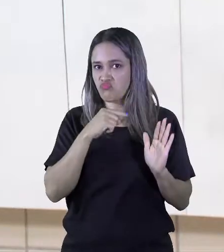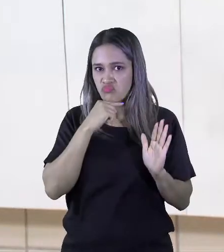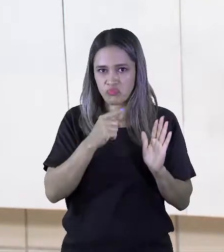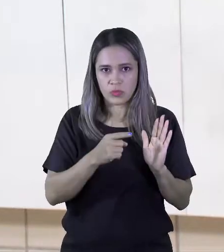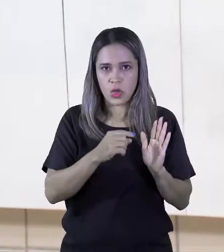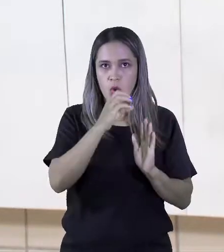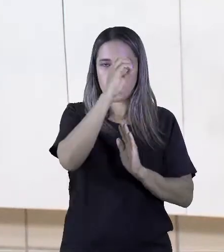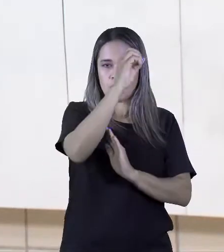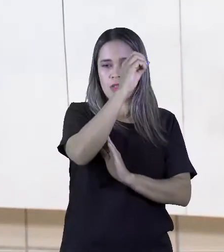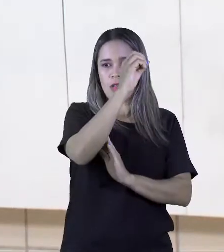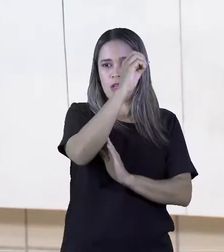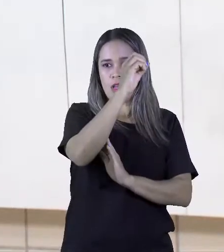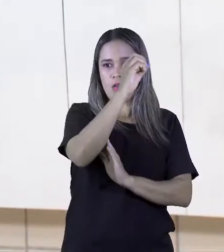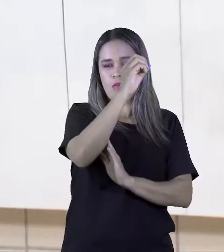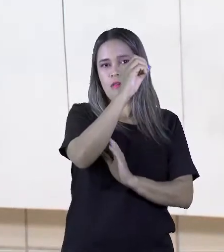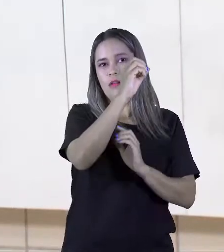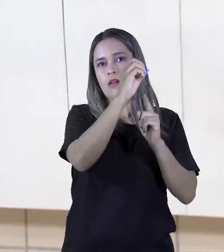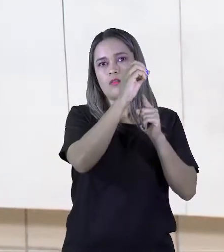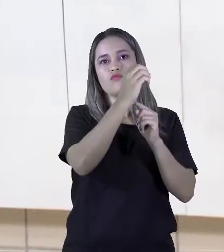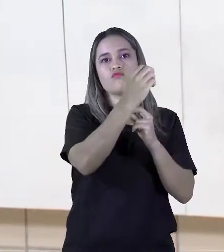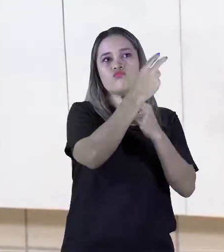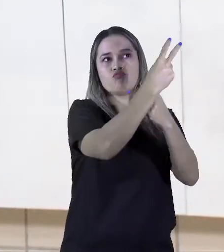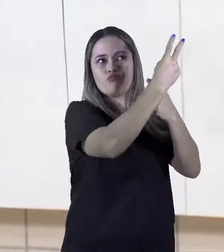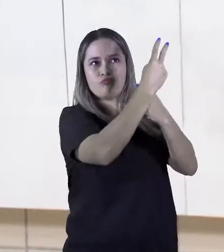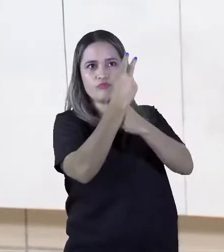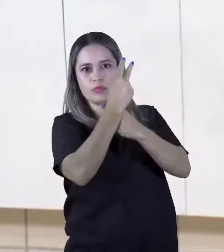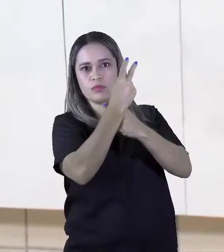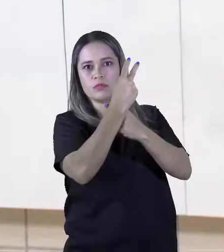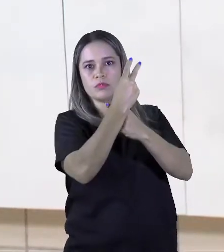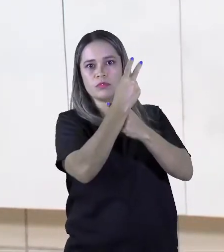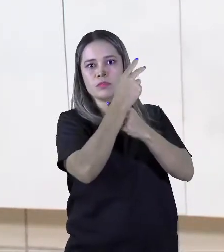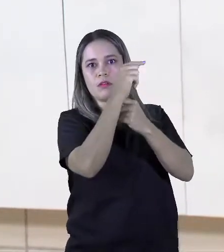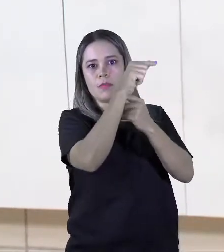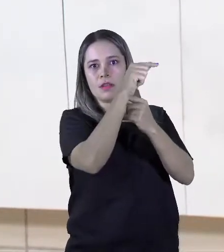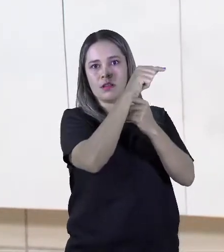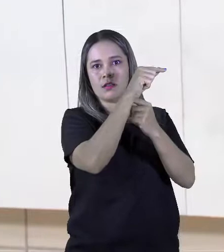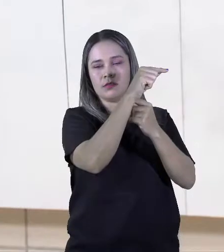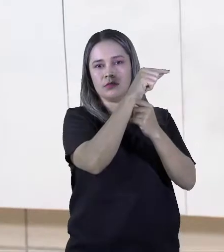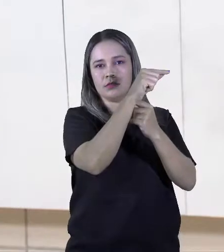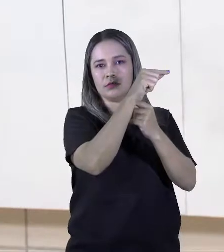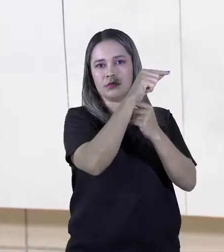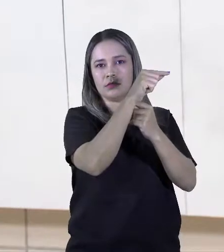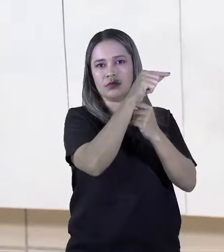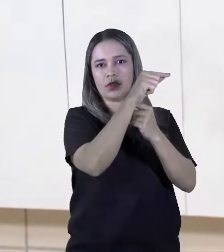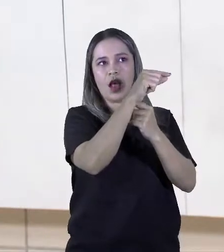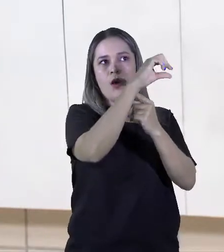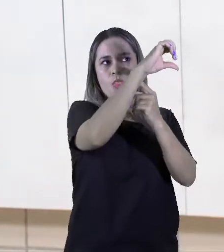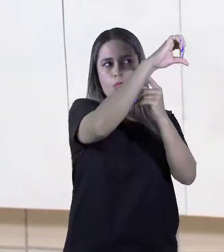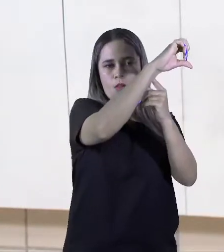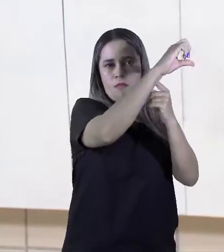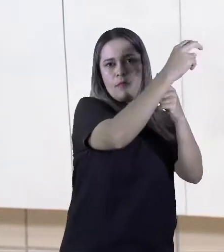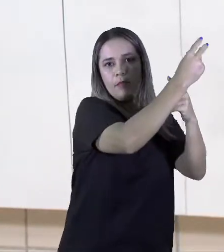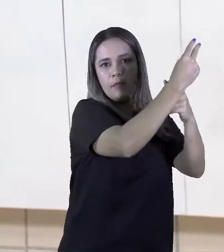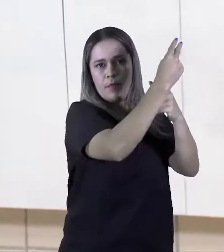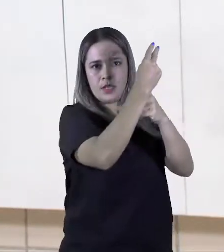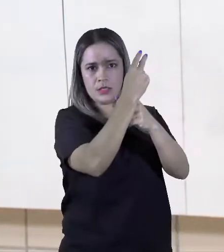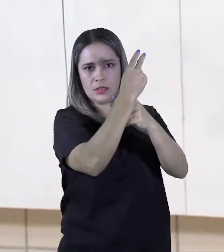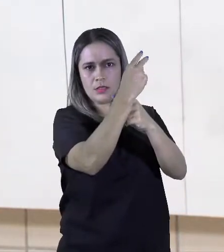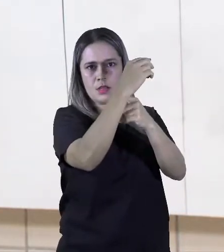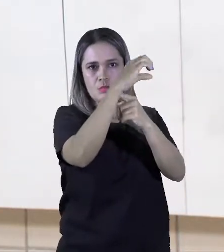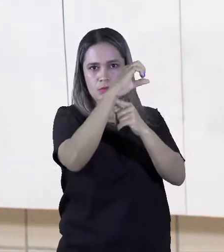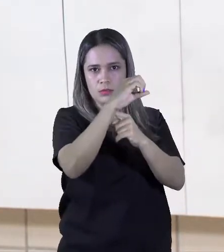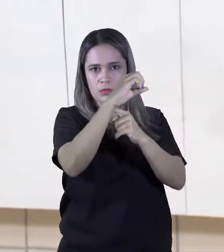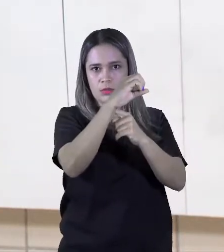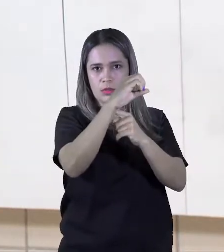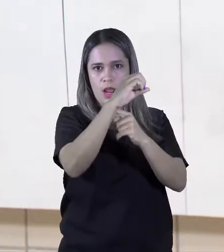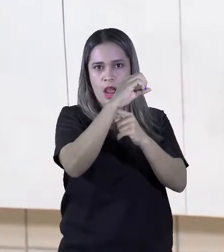zero está no milésimo, vou pedir emprestado para a ordem do centésimo. Então, o 9 vai ter que emprestar para o zero, então o